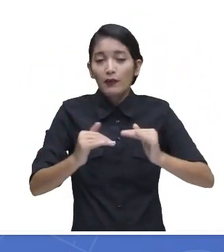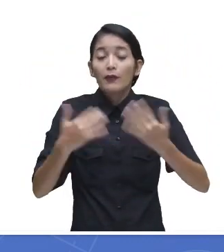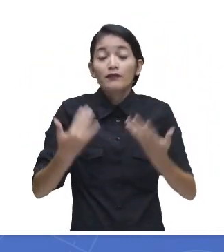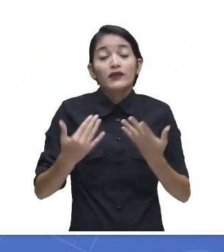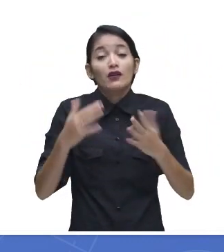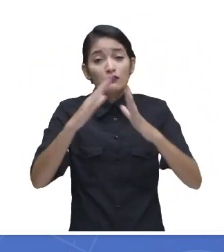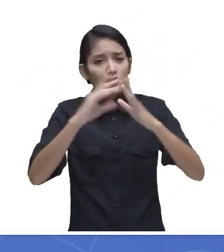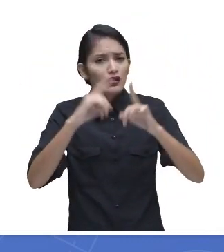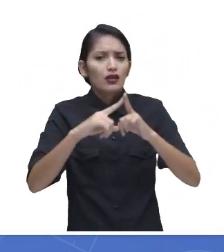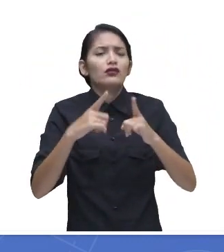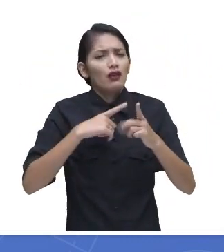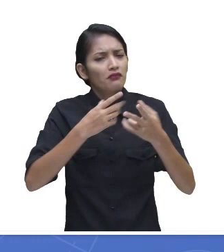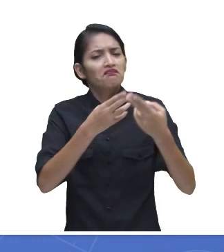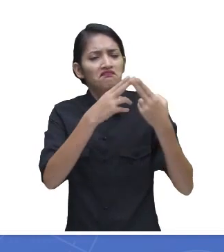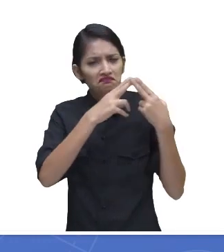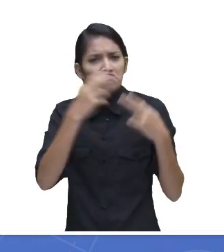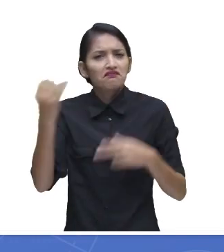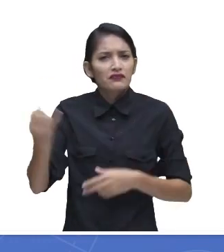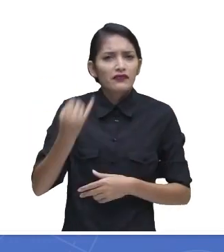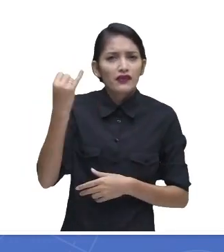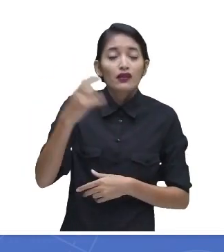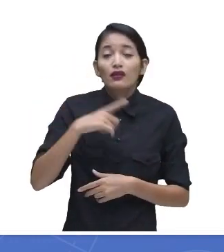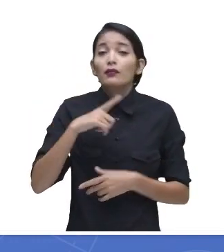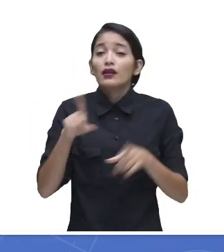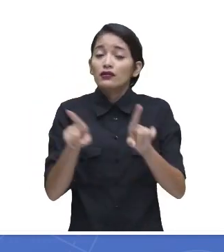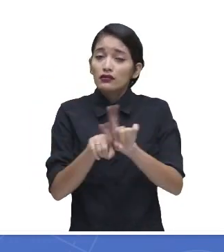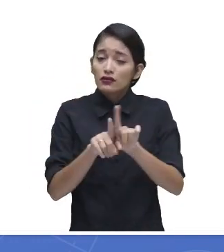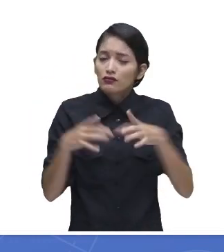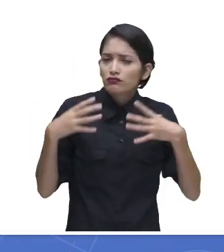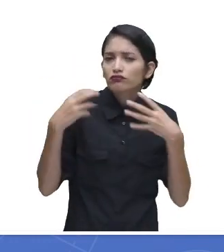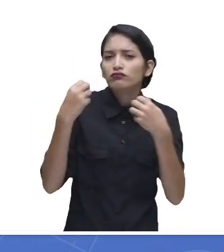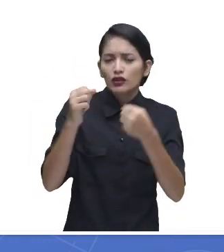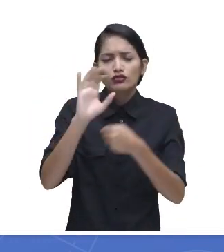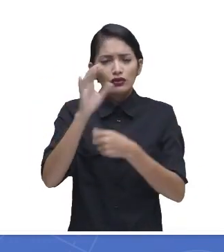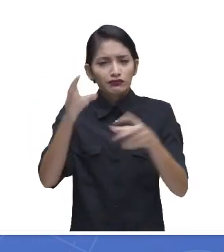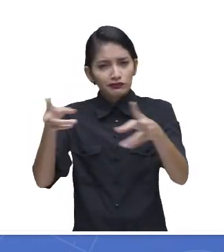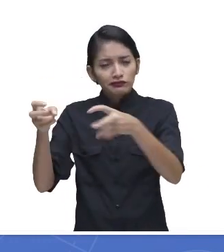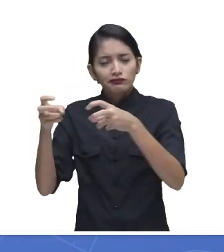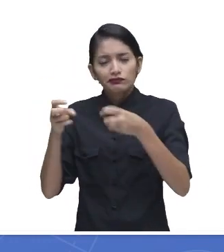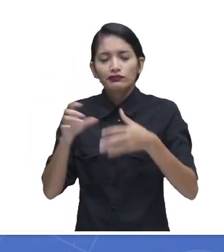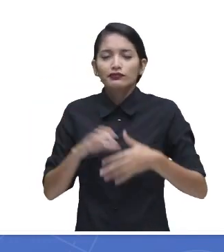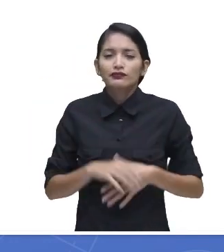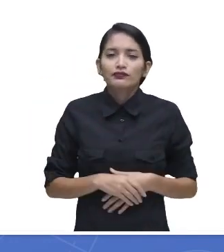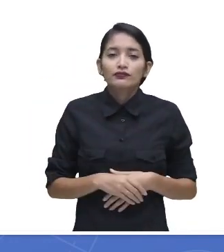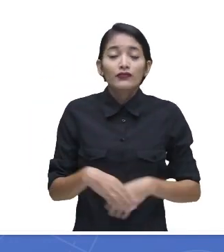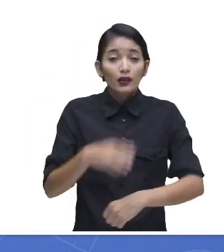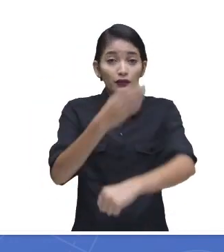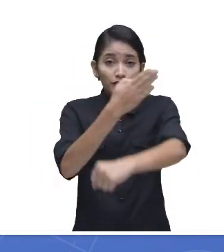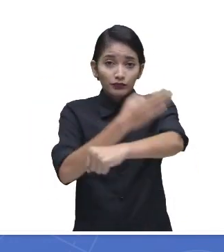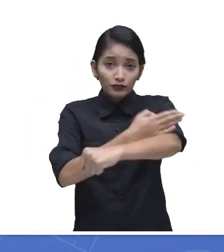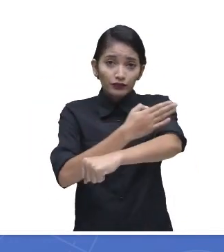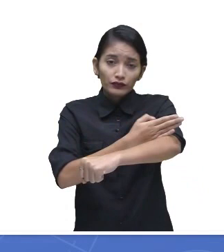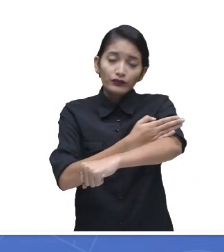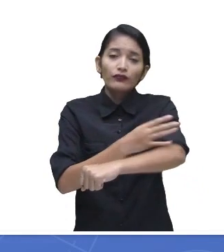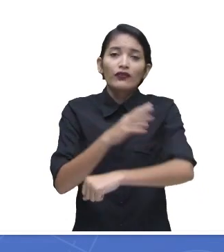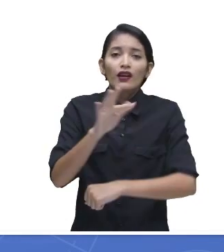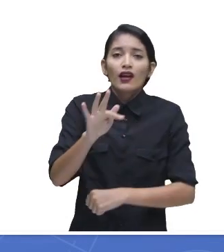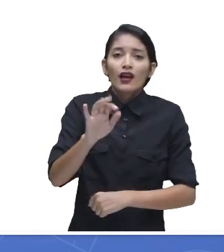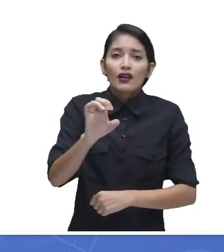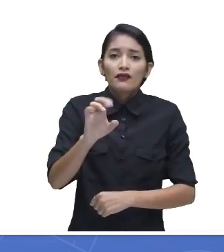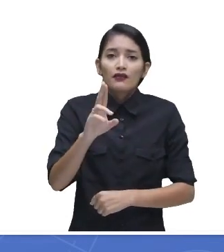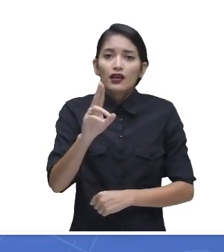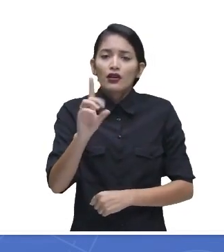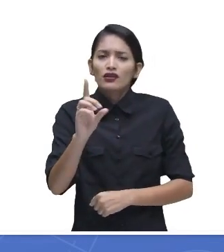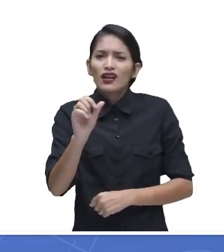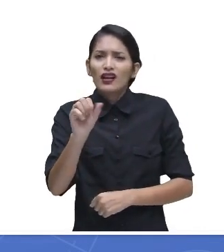papel importante, né? Tinha um certo poder, vocês viram isso. Então na Idade Média tinha o feudalismo, né? Vocês lembram de